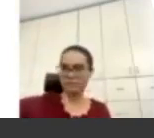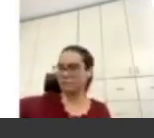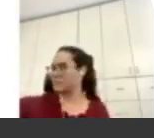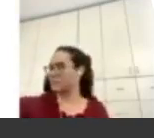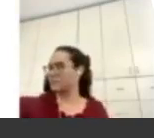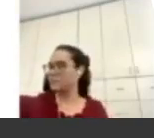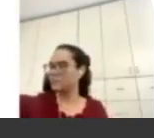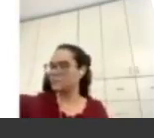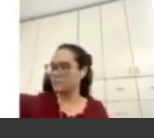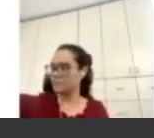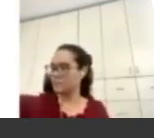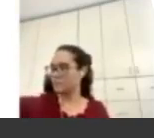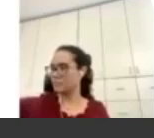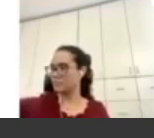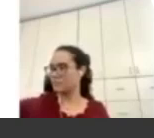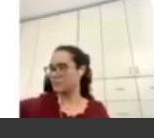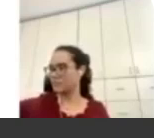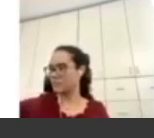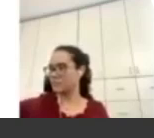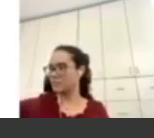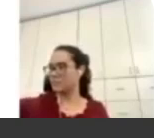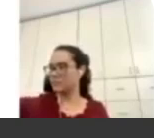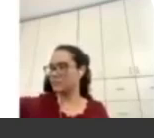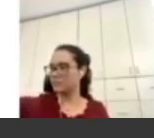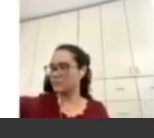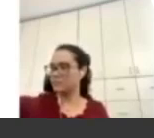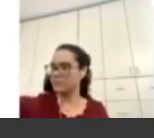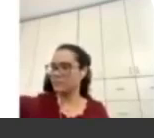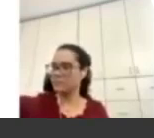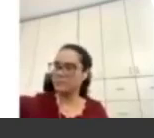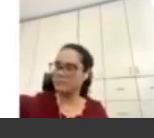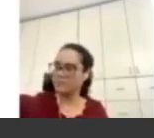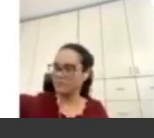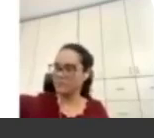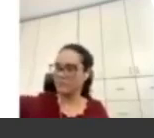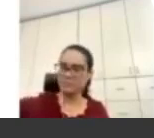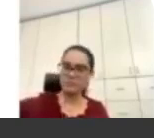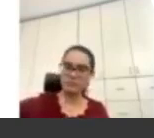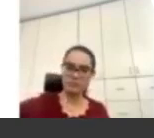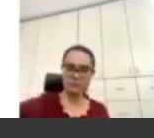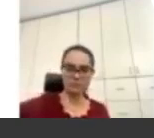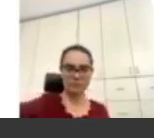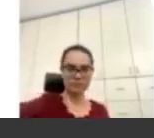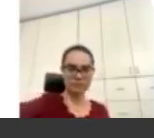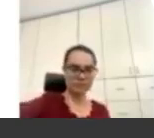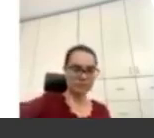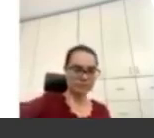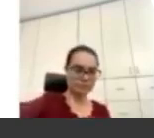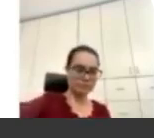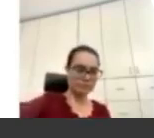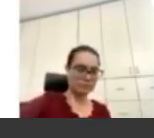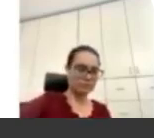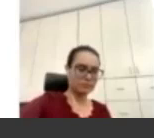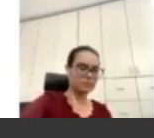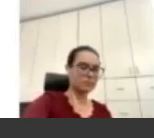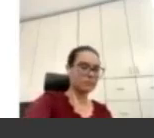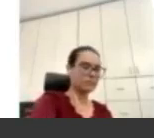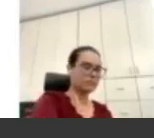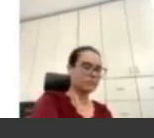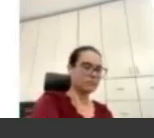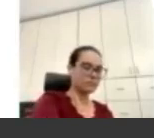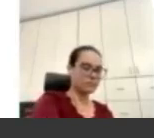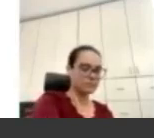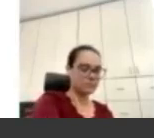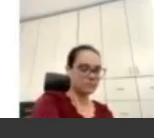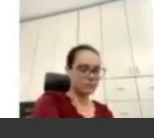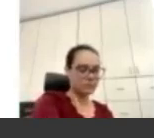familiar de patologia coloproctológica, relações sexuais anais receptivas, com preservativo, com parceria sexual única, que está em isolamento domiciliar